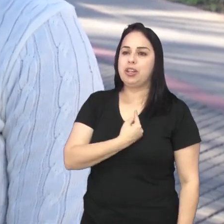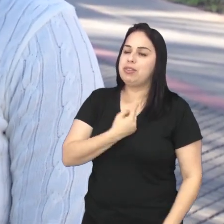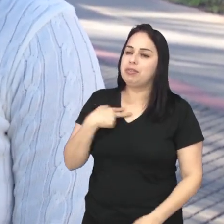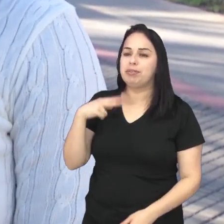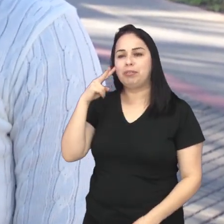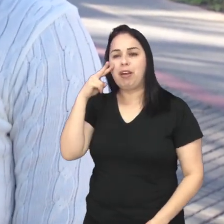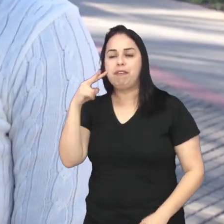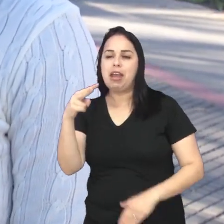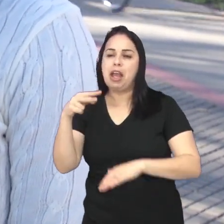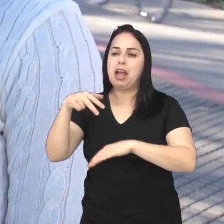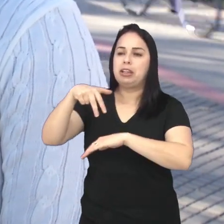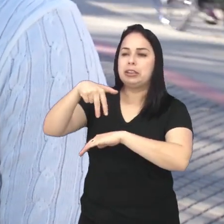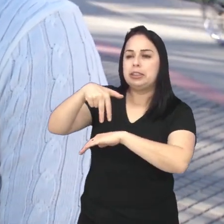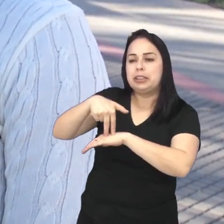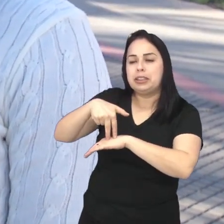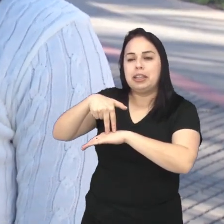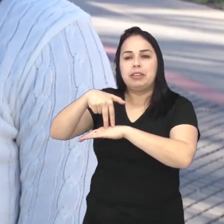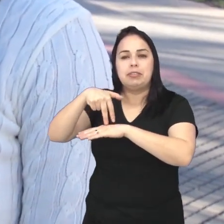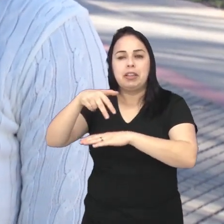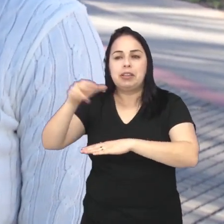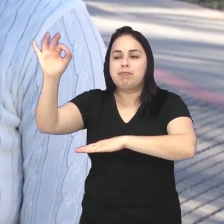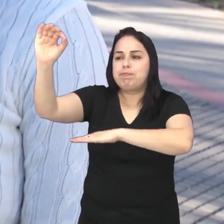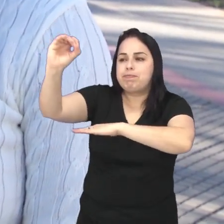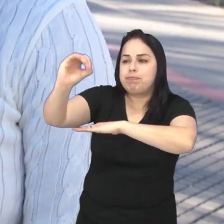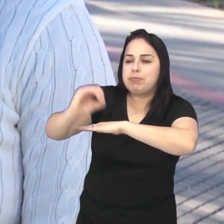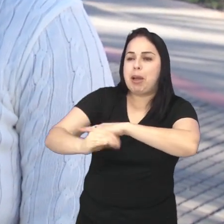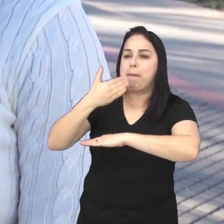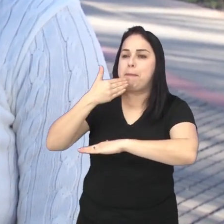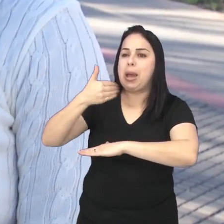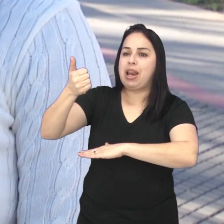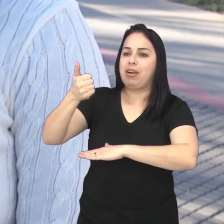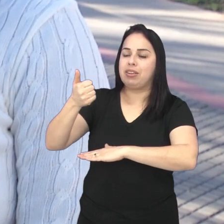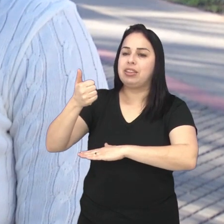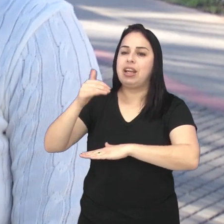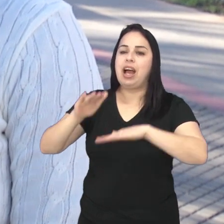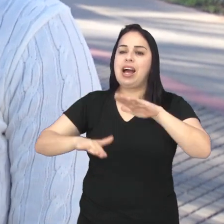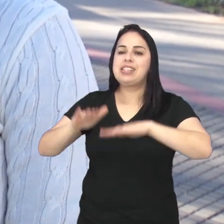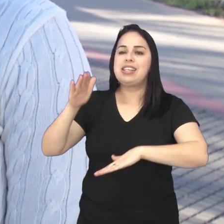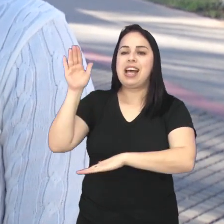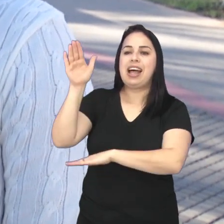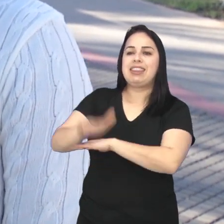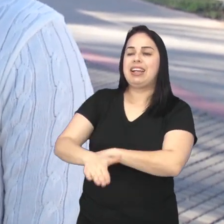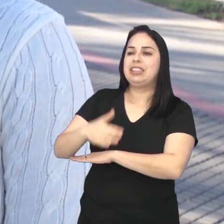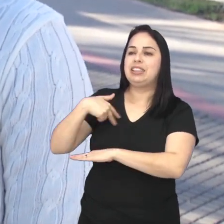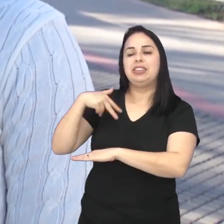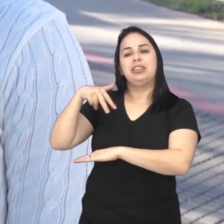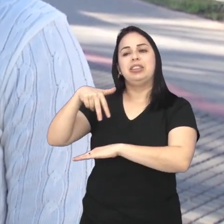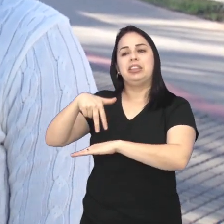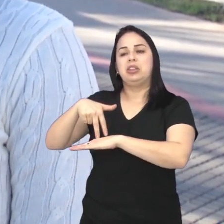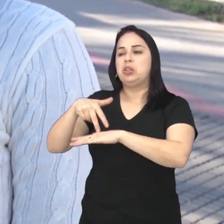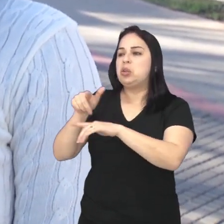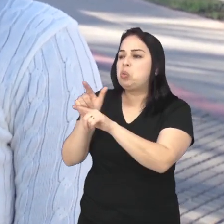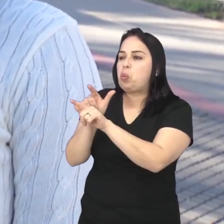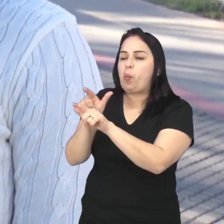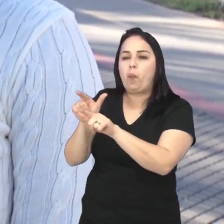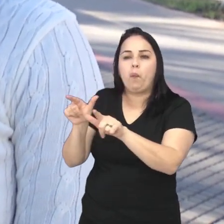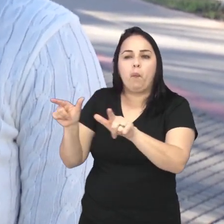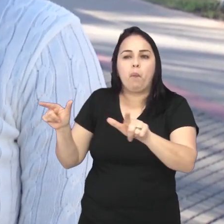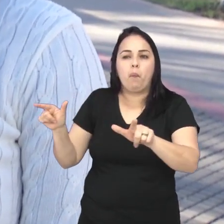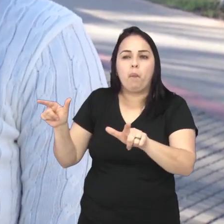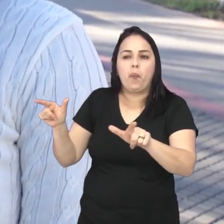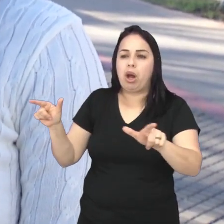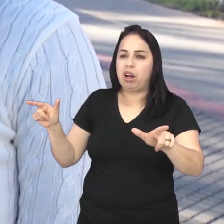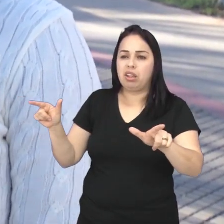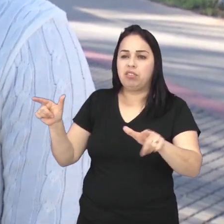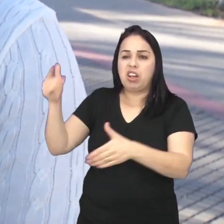para a gente vir apreciar melhor aqui a vista. Ter uma outra coisa para fazer, né? Que às vezes à tarde a gente passa por aqui, tá